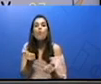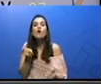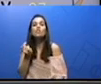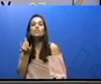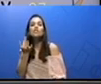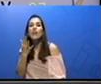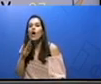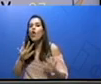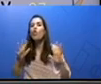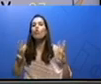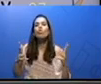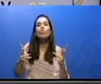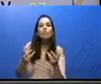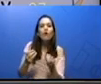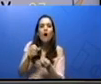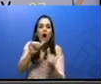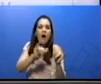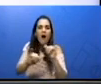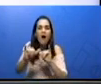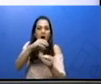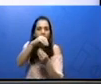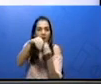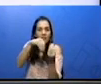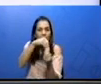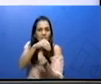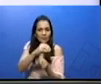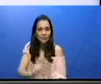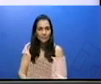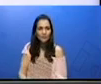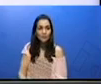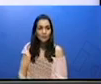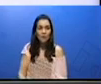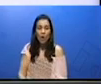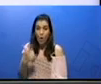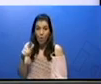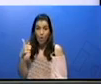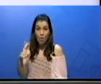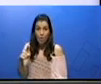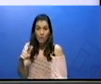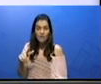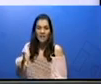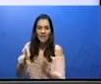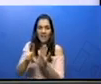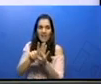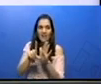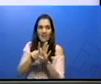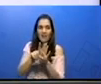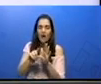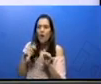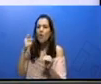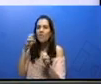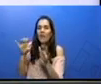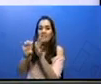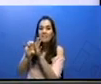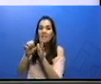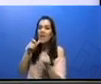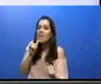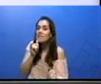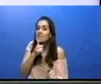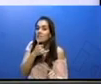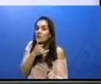de todos os reagentes da fórmula. Nesse outro exemplo, a reação de cálcio mais oxigênio resulta em cal